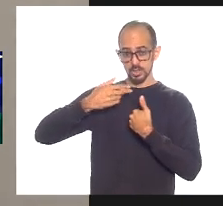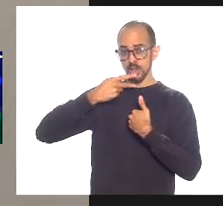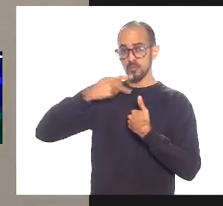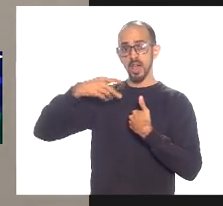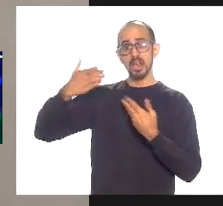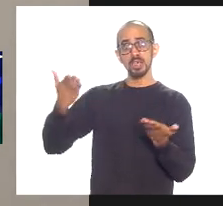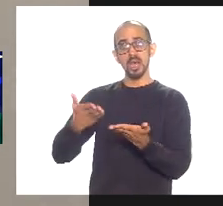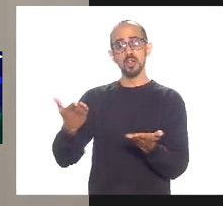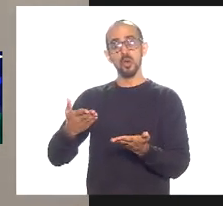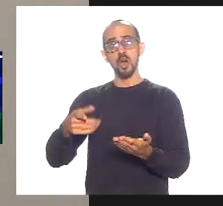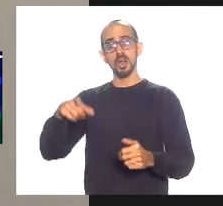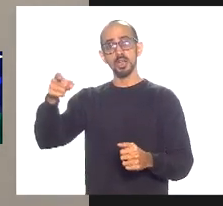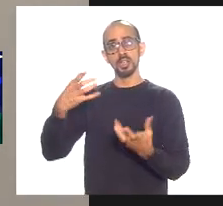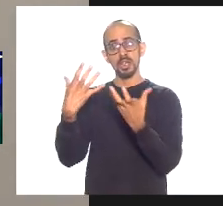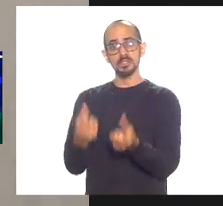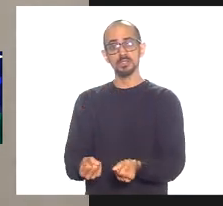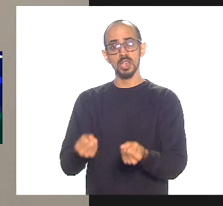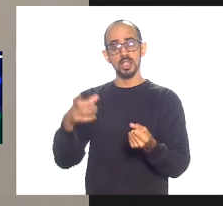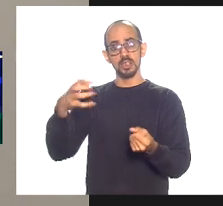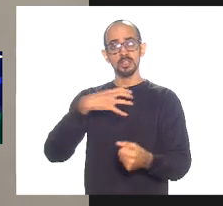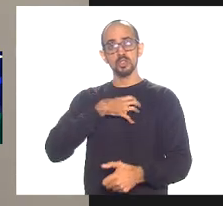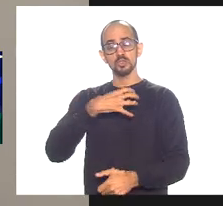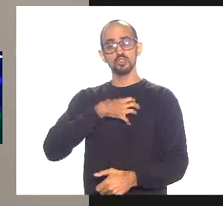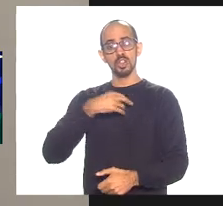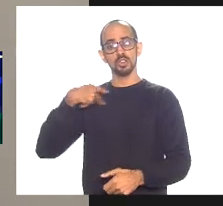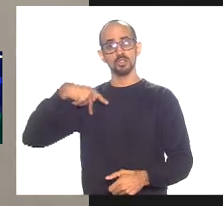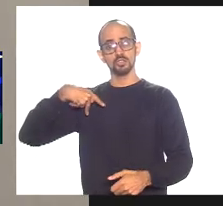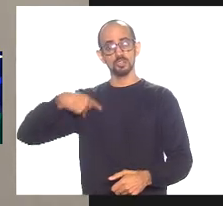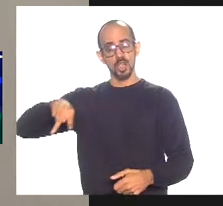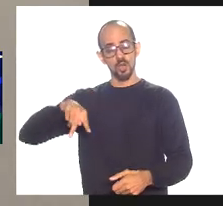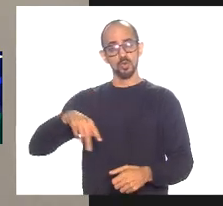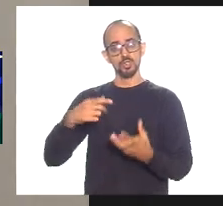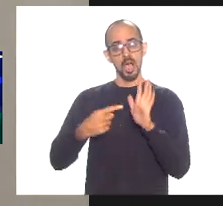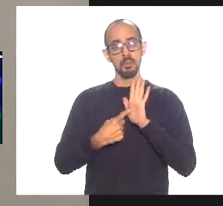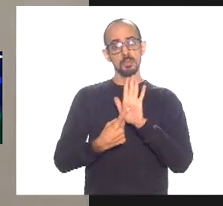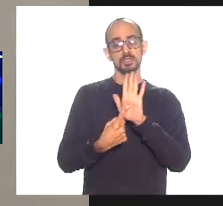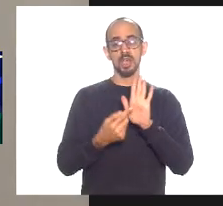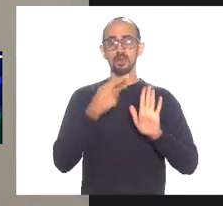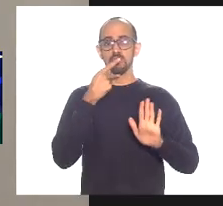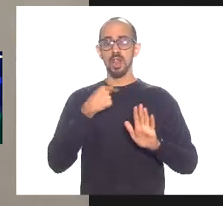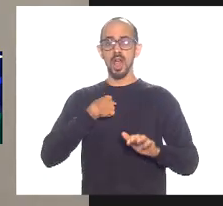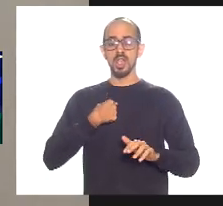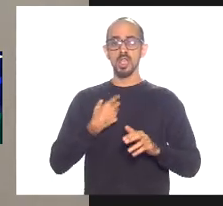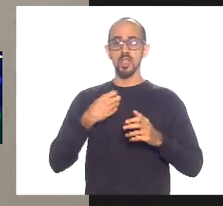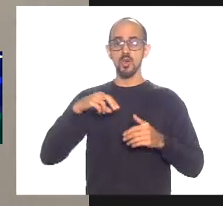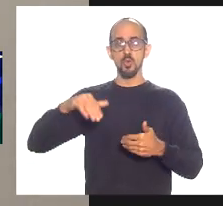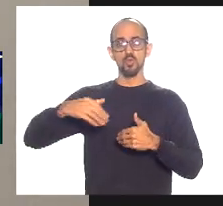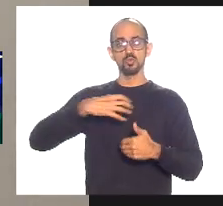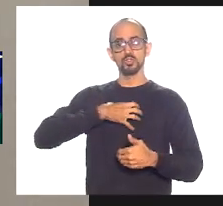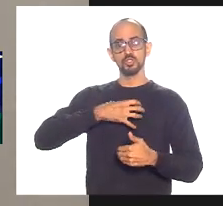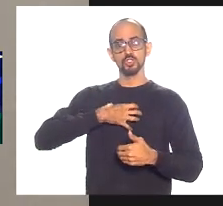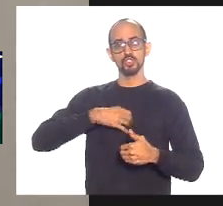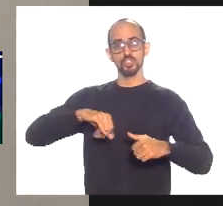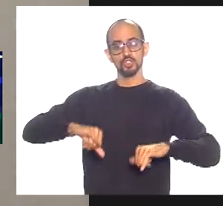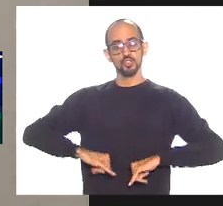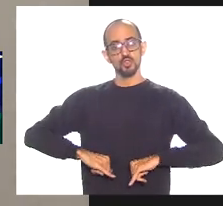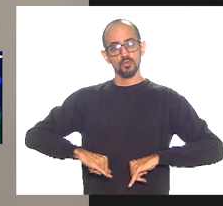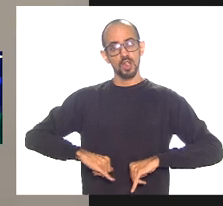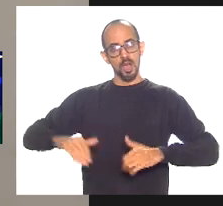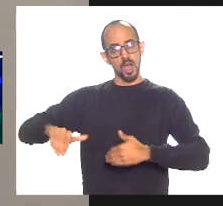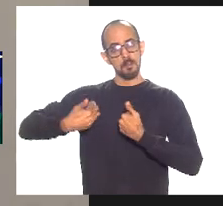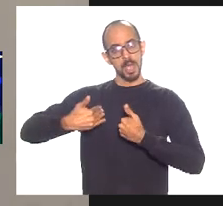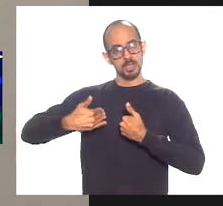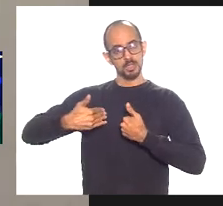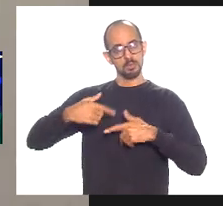se tem a hombridade e coragem de se apresentar e dizer que foi ameaçado O que estão fazendo com a gente assim